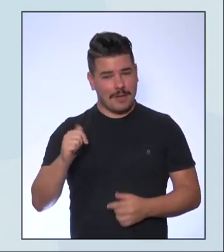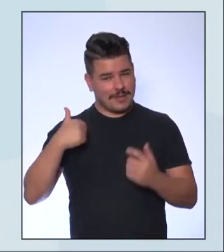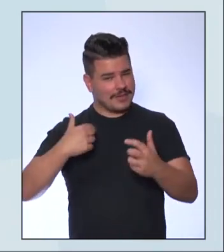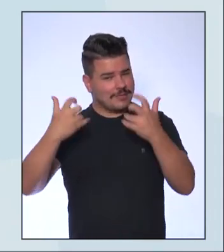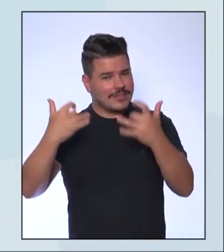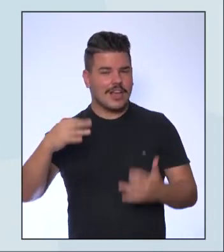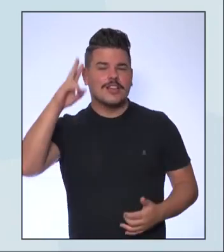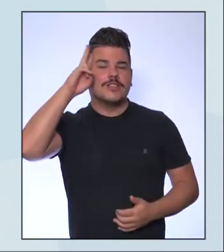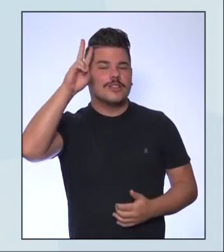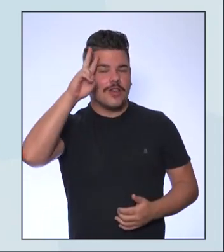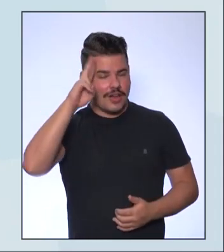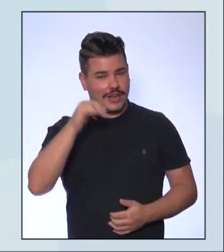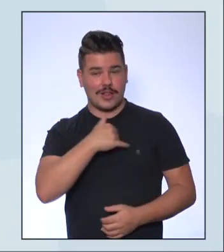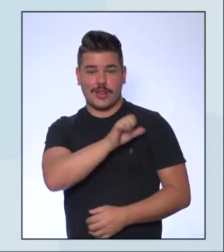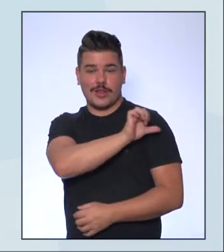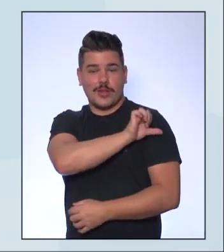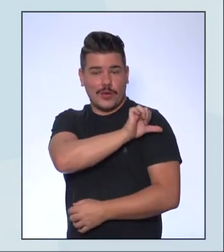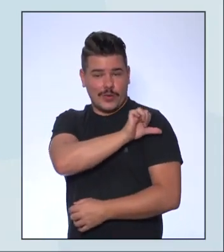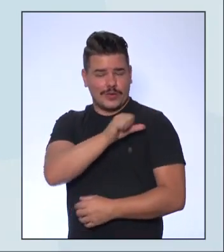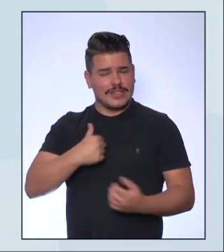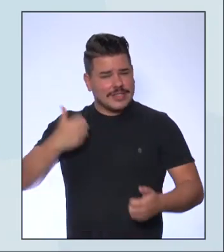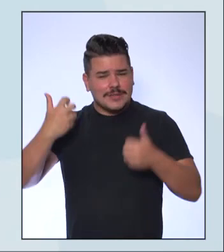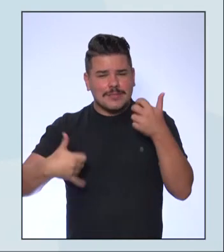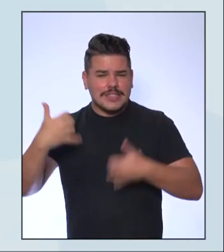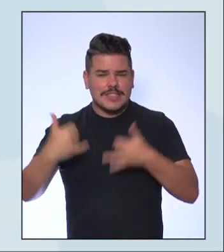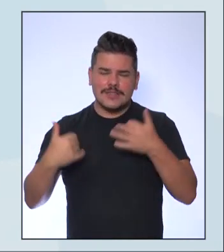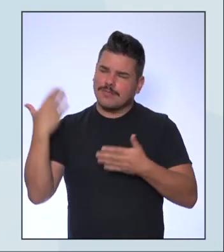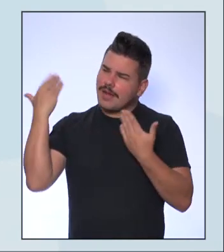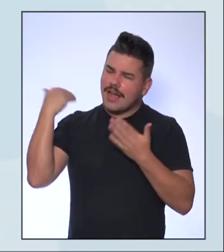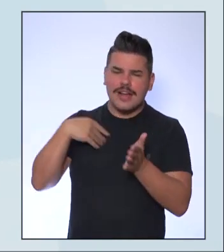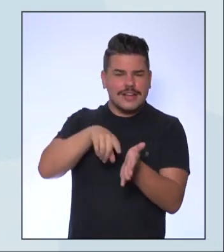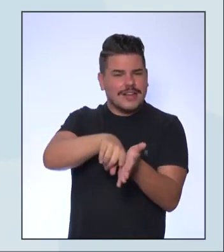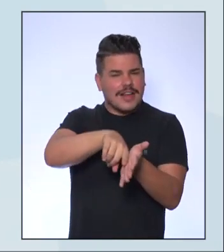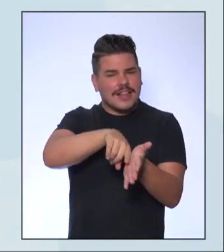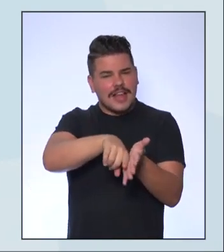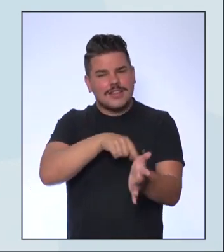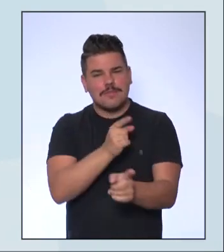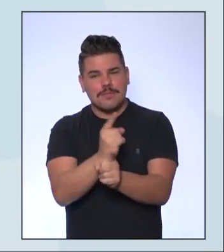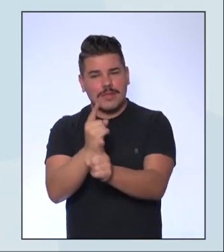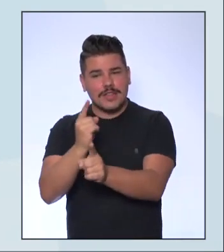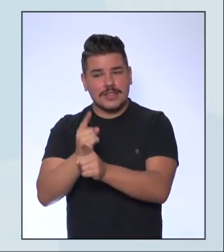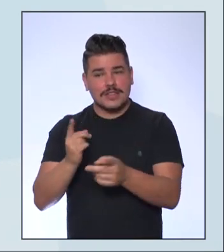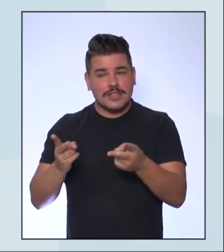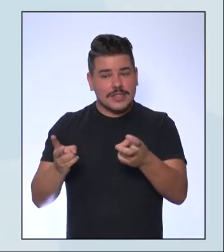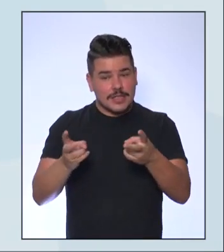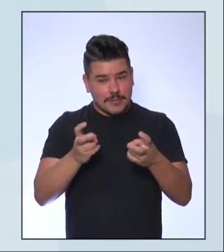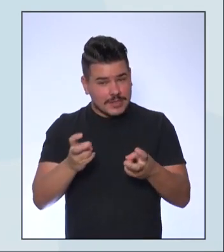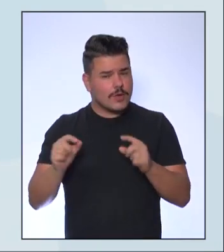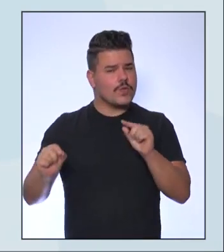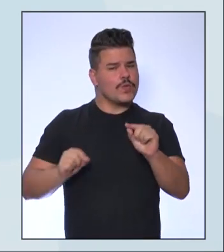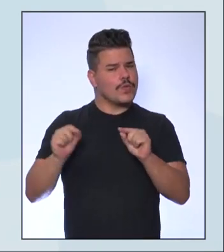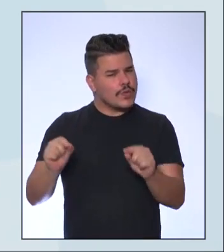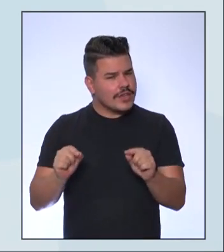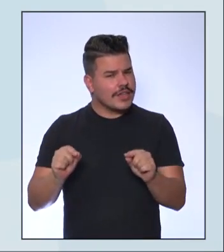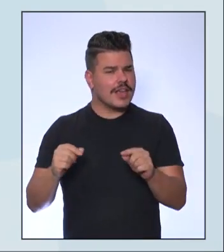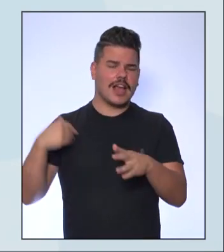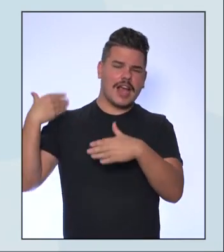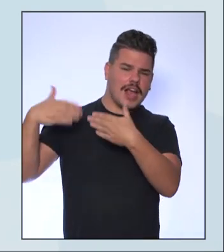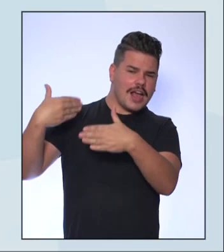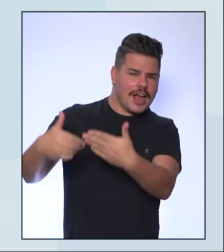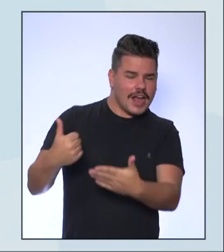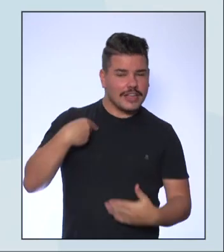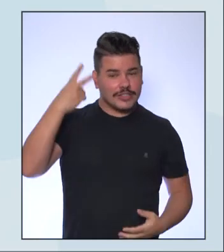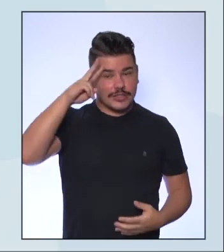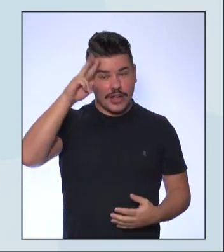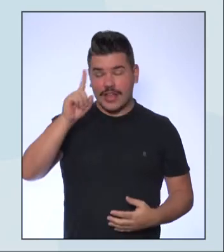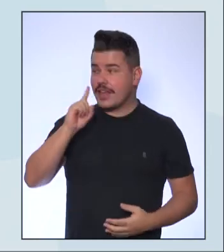9º ano. Muito com utilização de fontes históricas, análise, para desenvolver melhor a atitude historiadora de vocês. Esse